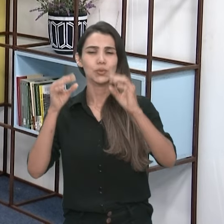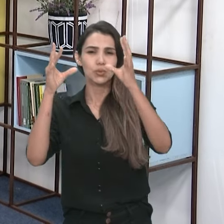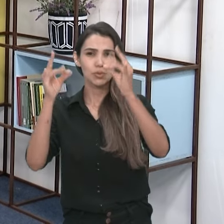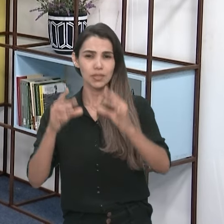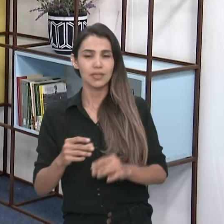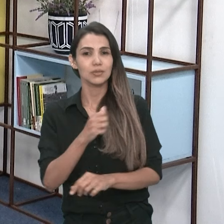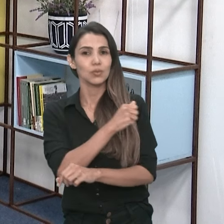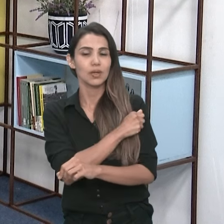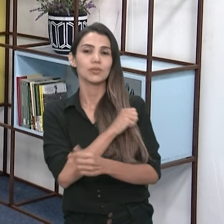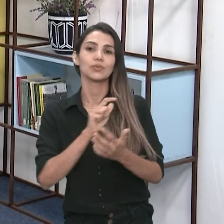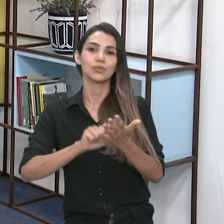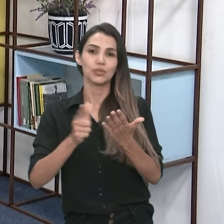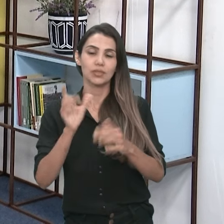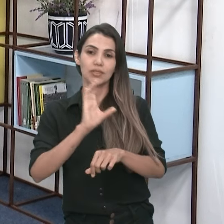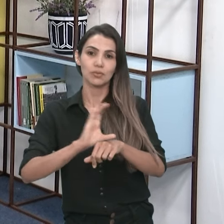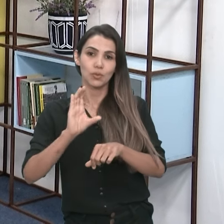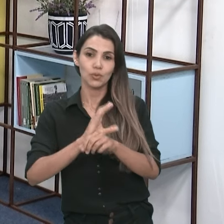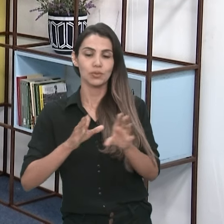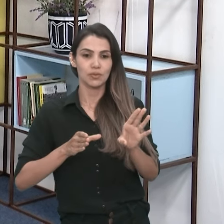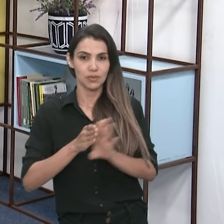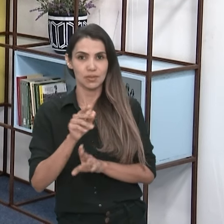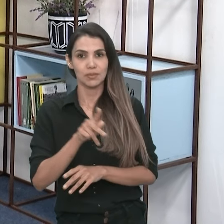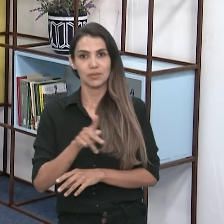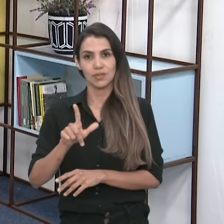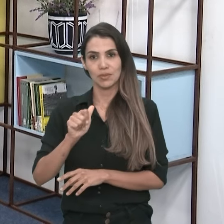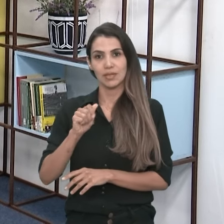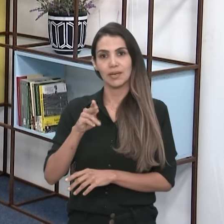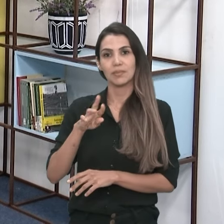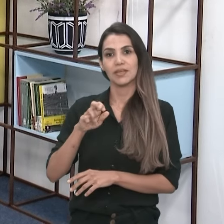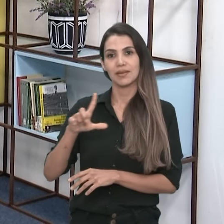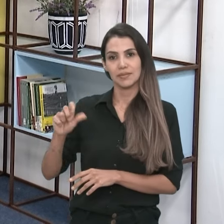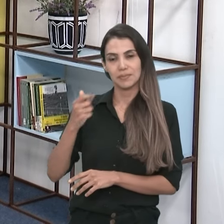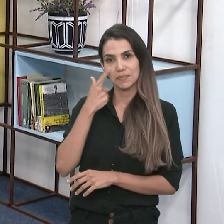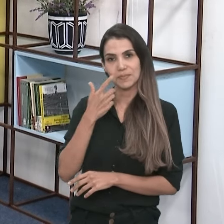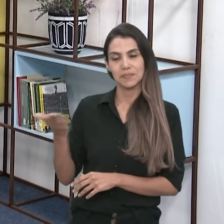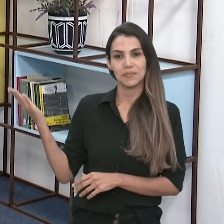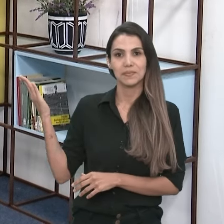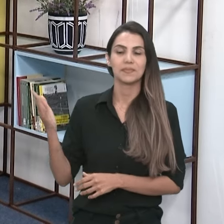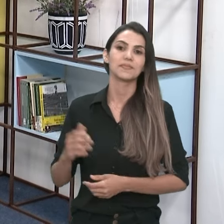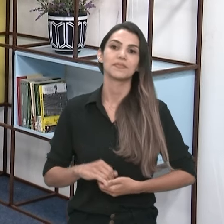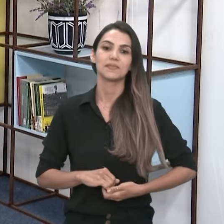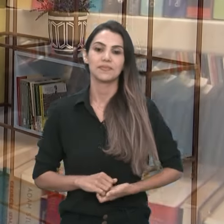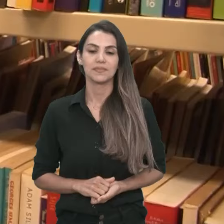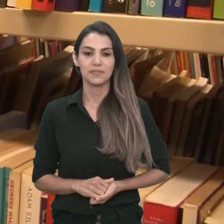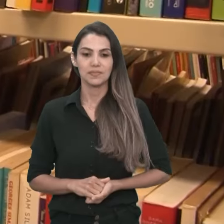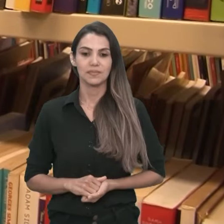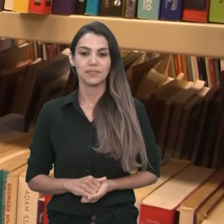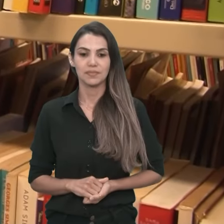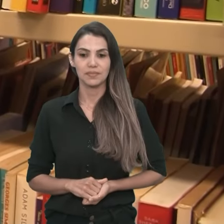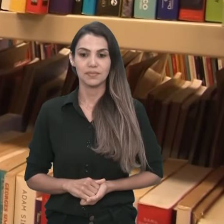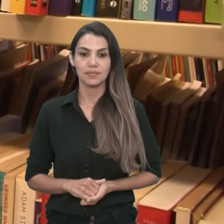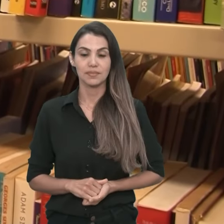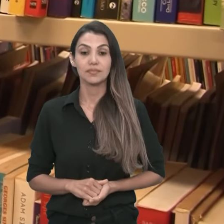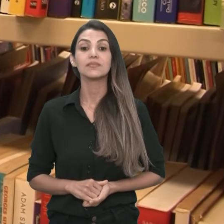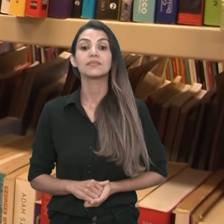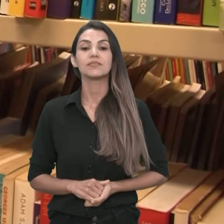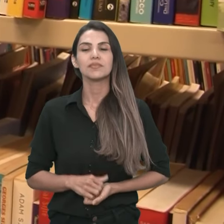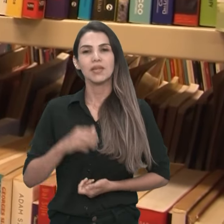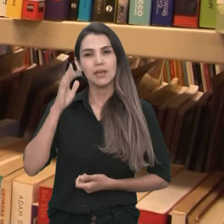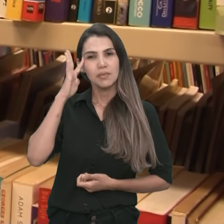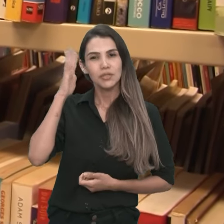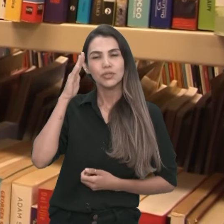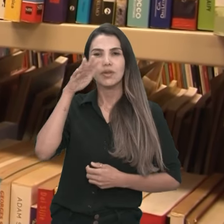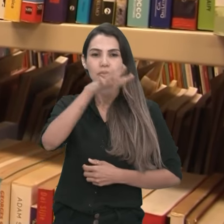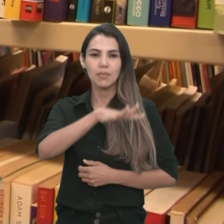UFG com a supervisão da Professora Gabriela Marques rodou imaginou um espaço onde as